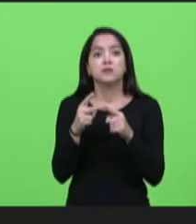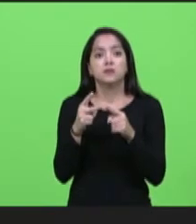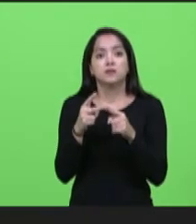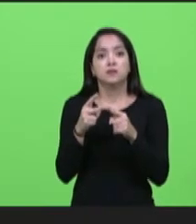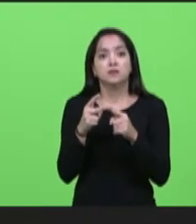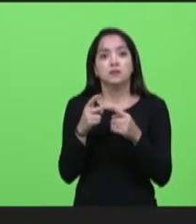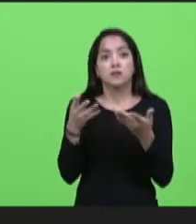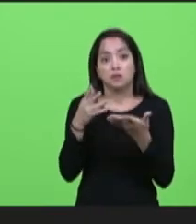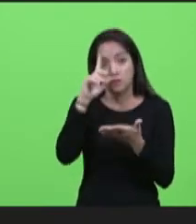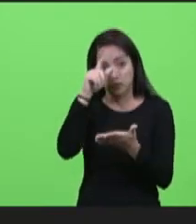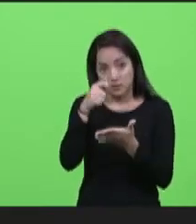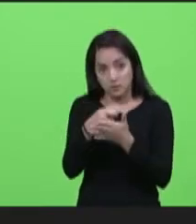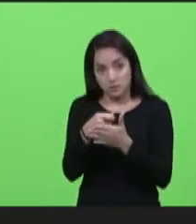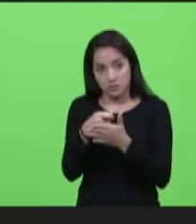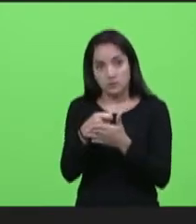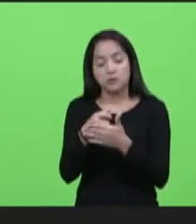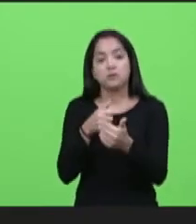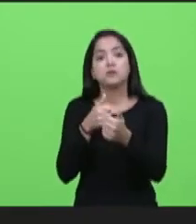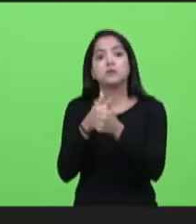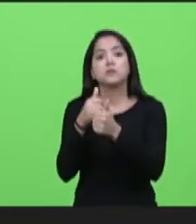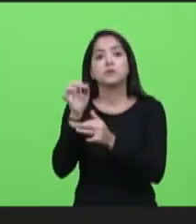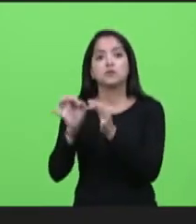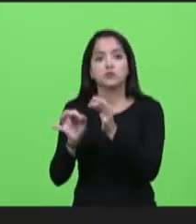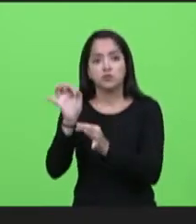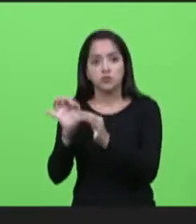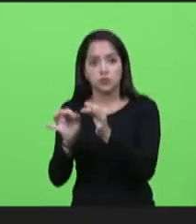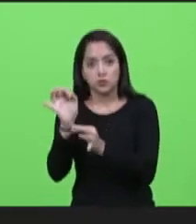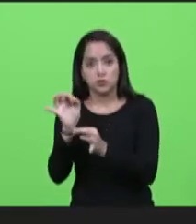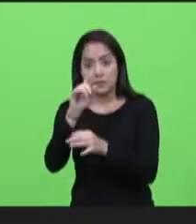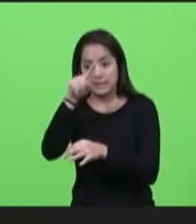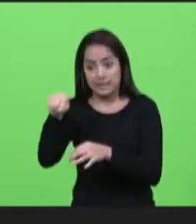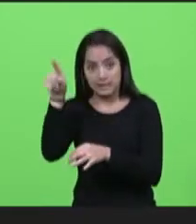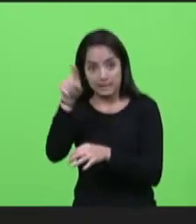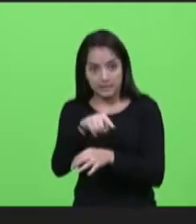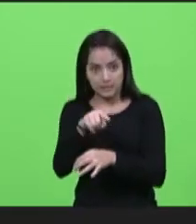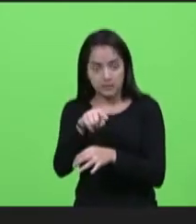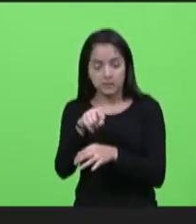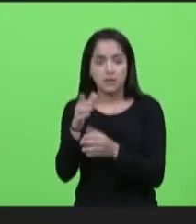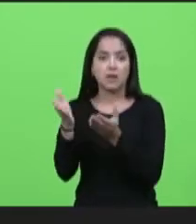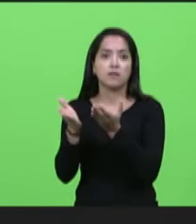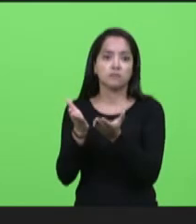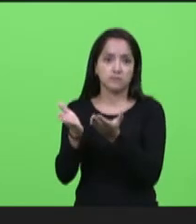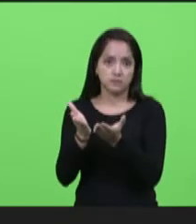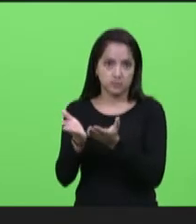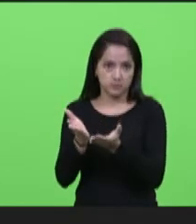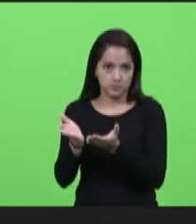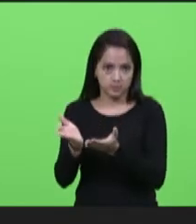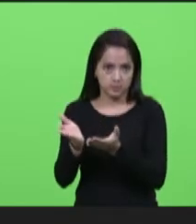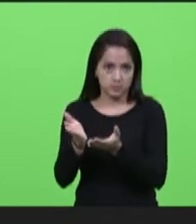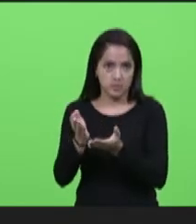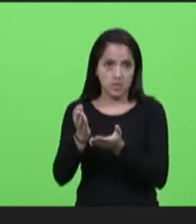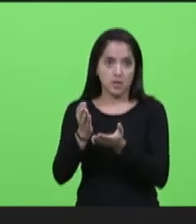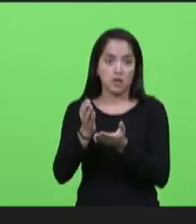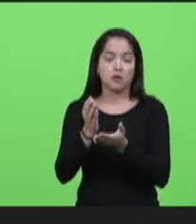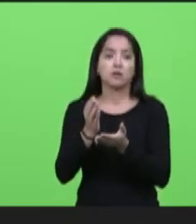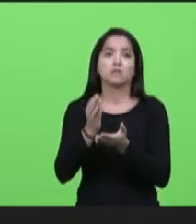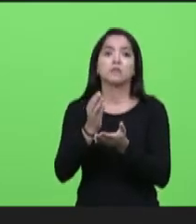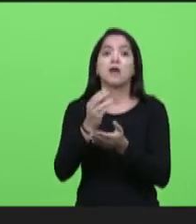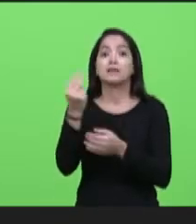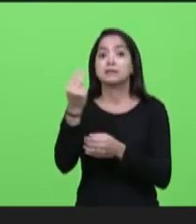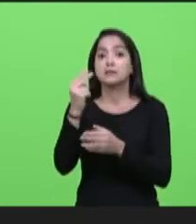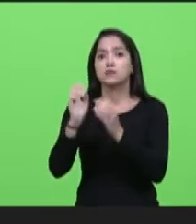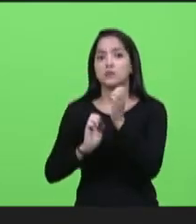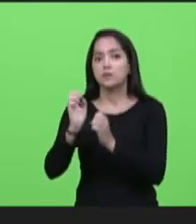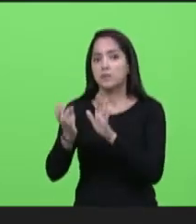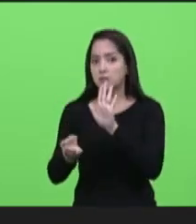agora a decisão do Tribunal de Justiça, que manda cancelar, manda incluir a segunda empresa na licitação. Então, isso